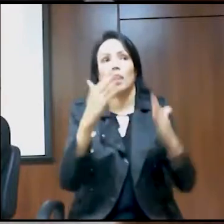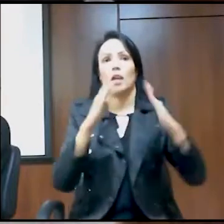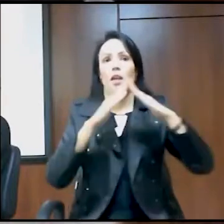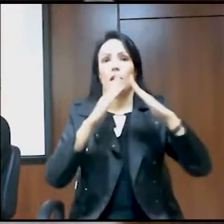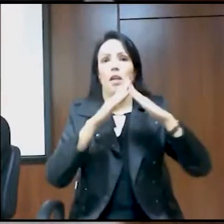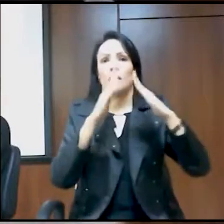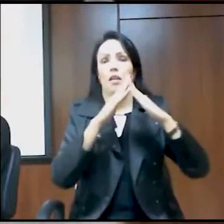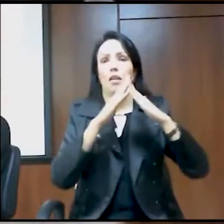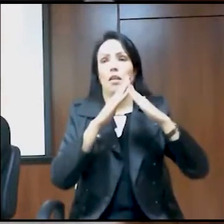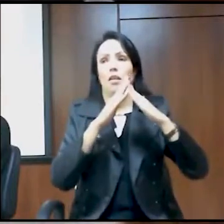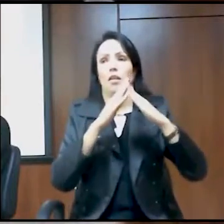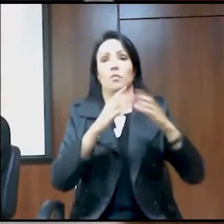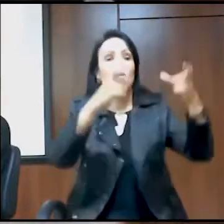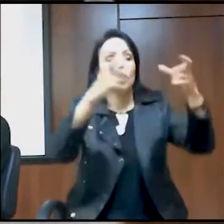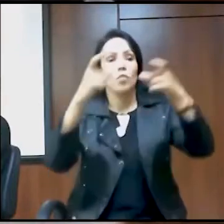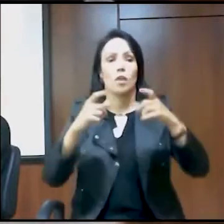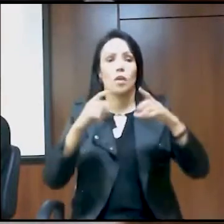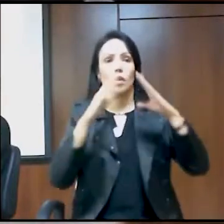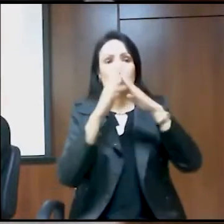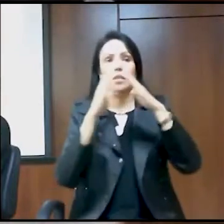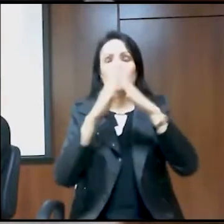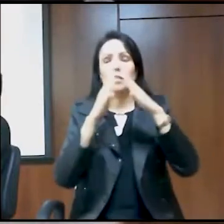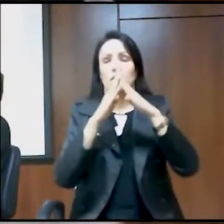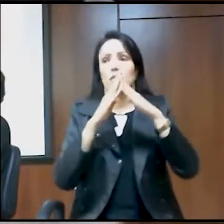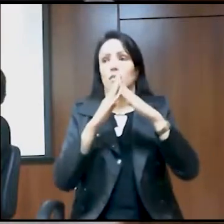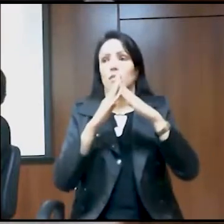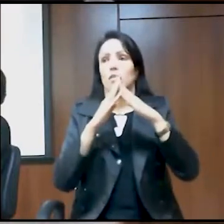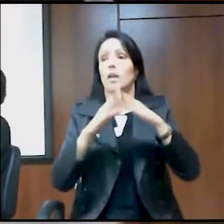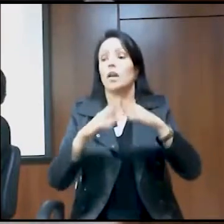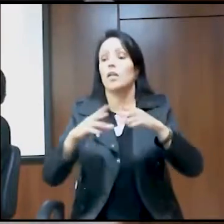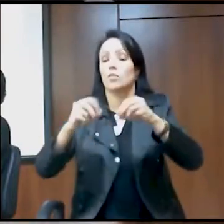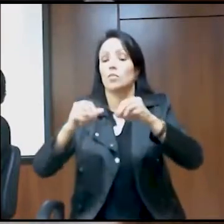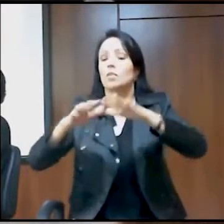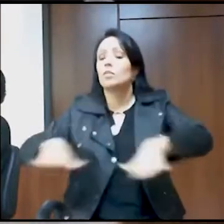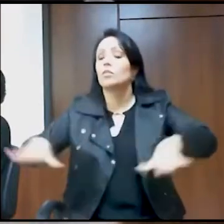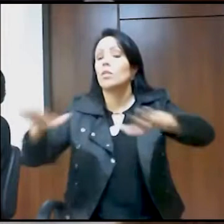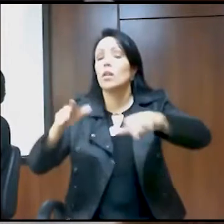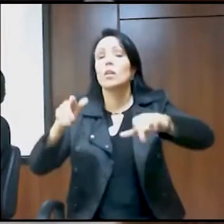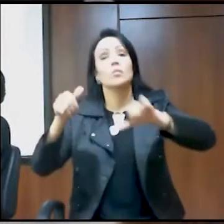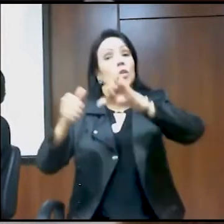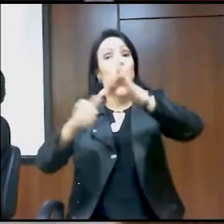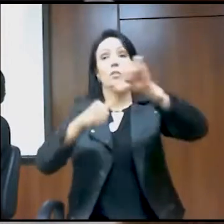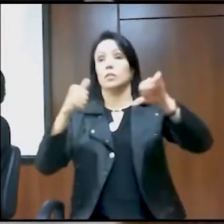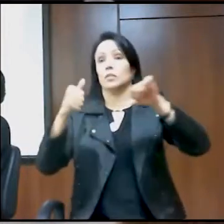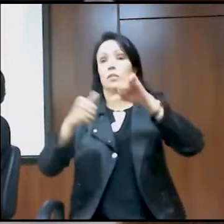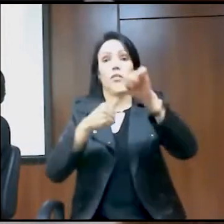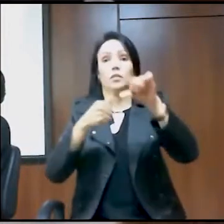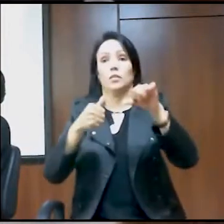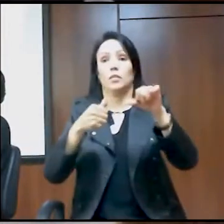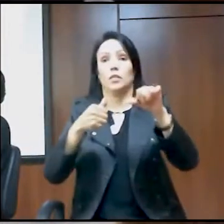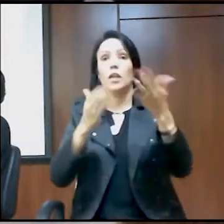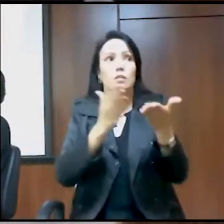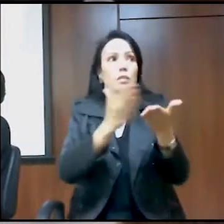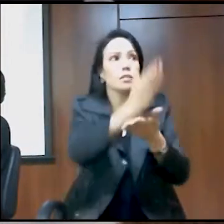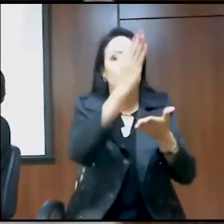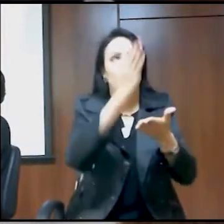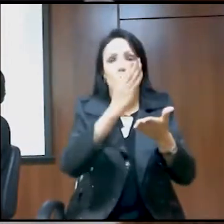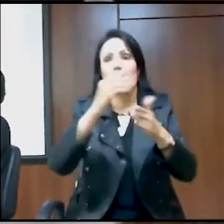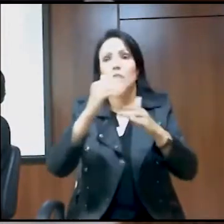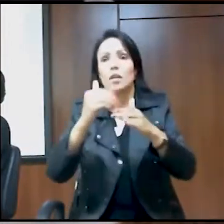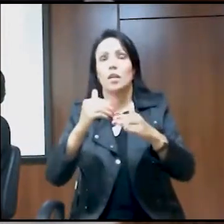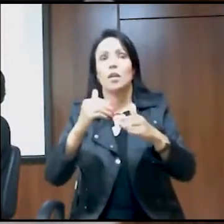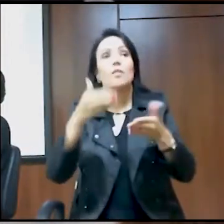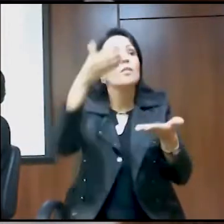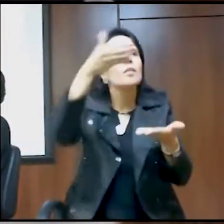moradia, da unidade habitacional, a conformação do território muda completamente até sair a unidade habitacional. Quando você vai